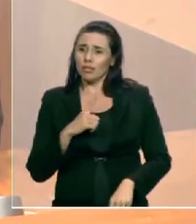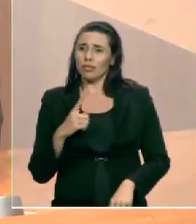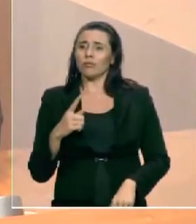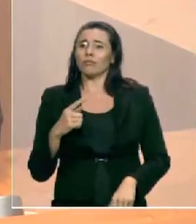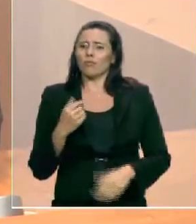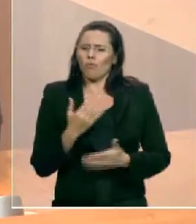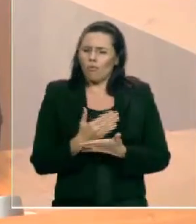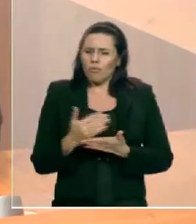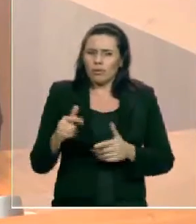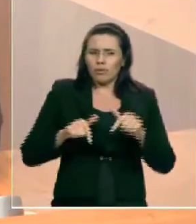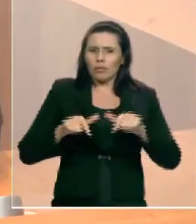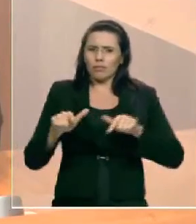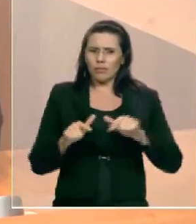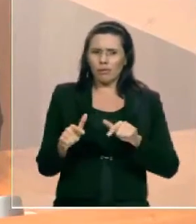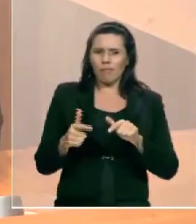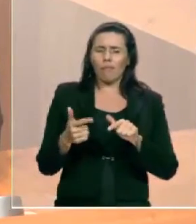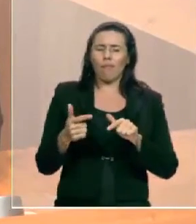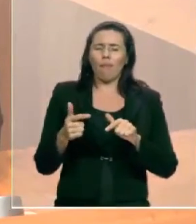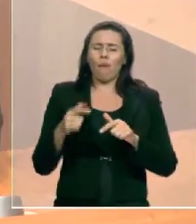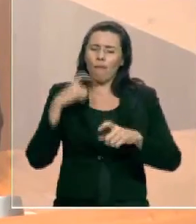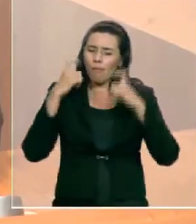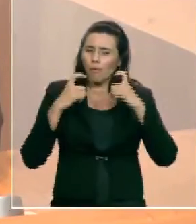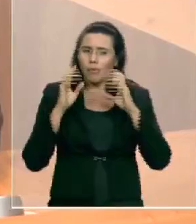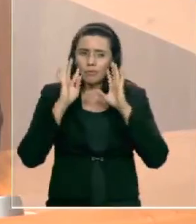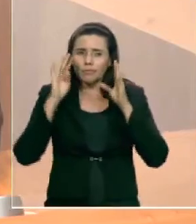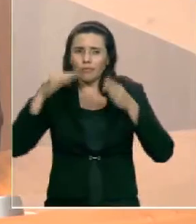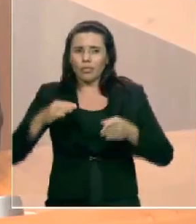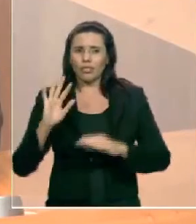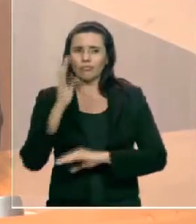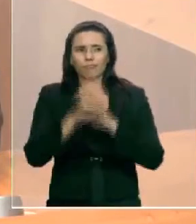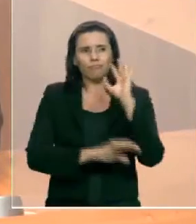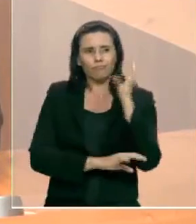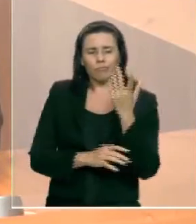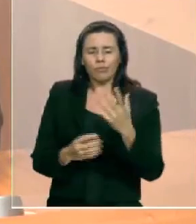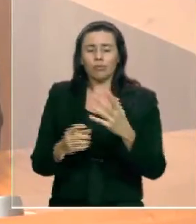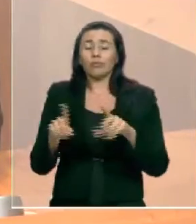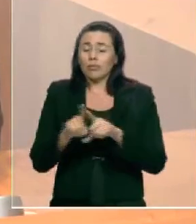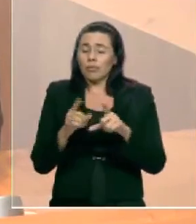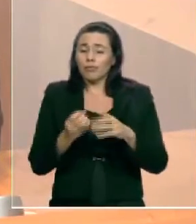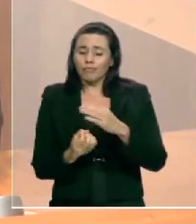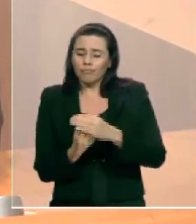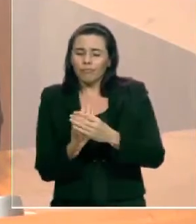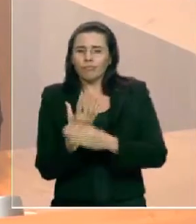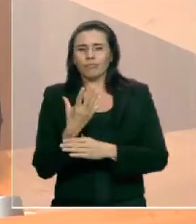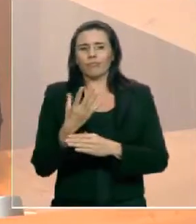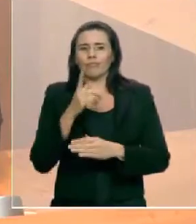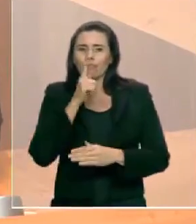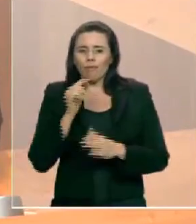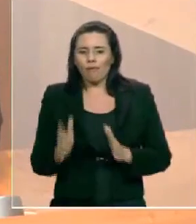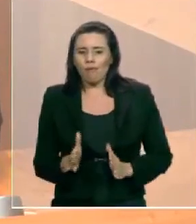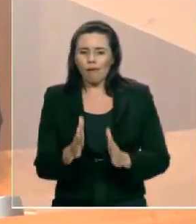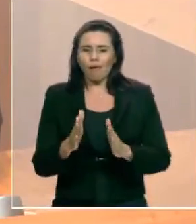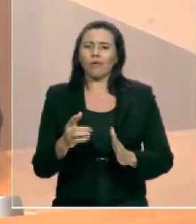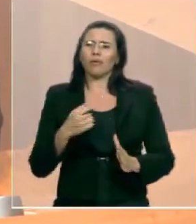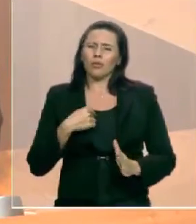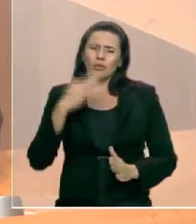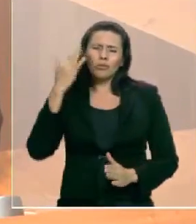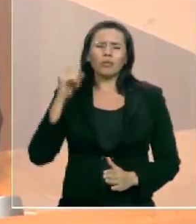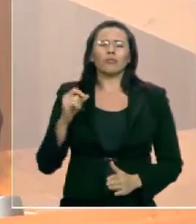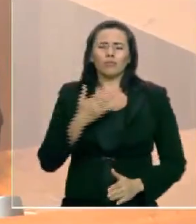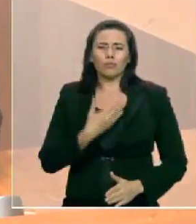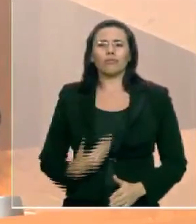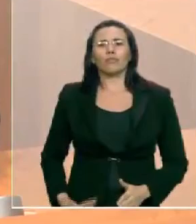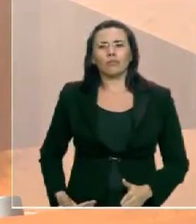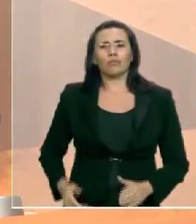num futuro bem próximo, pode-se querer fazer esse trabalho, pode o governo querer tomar a atitude